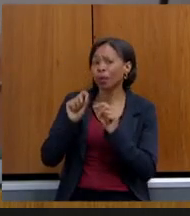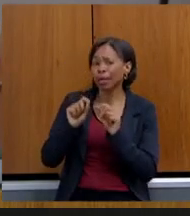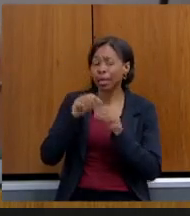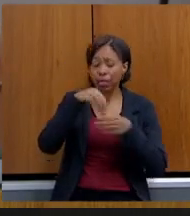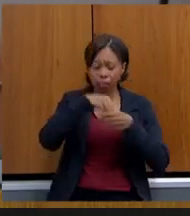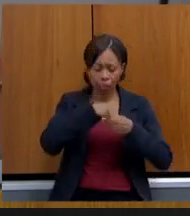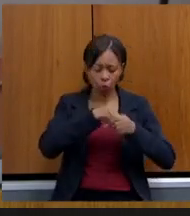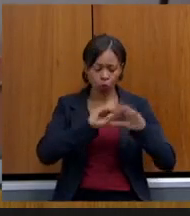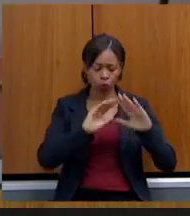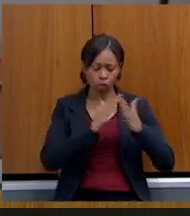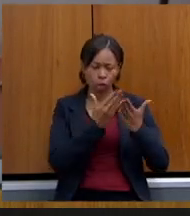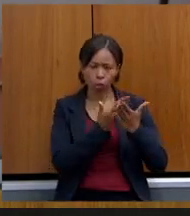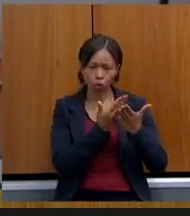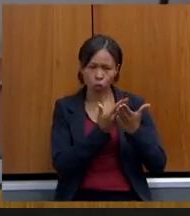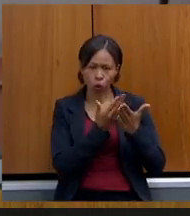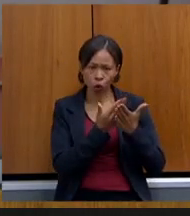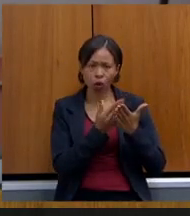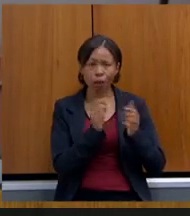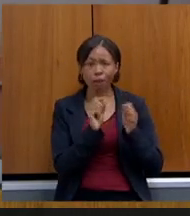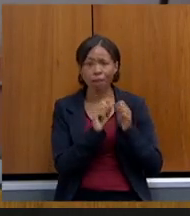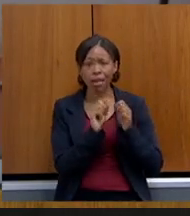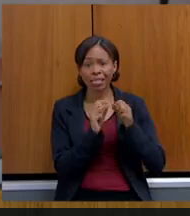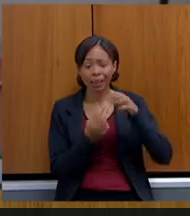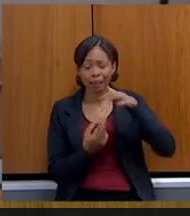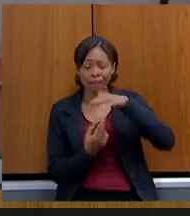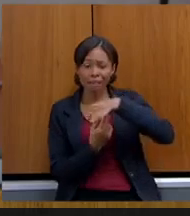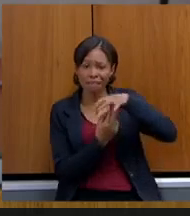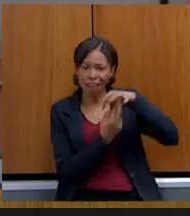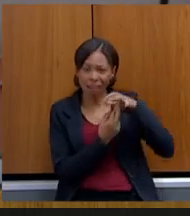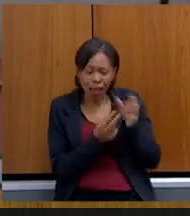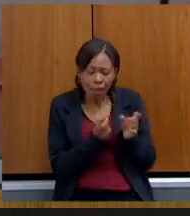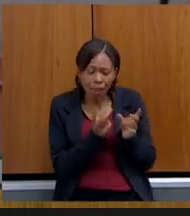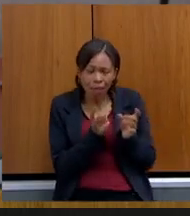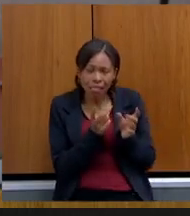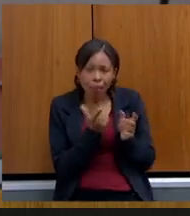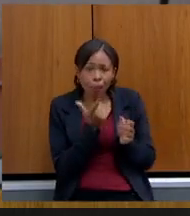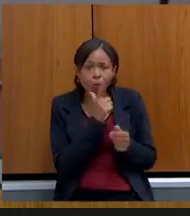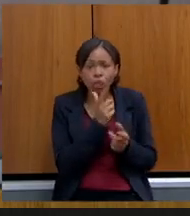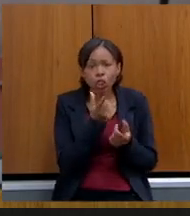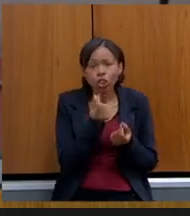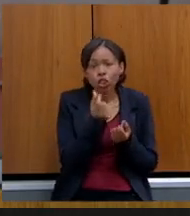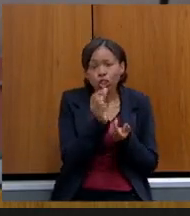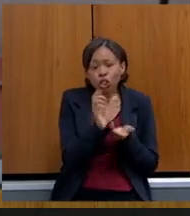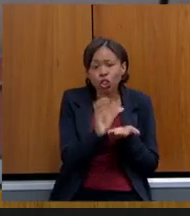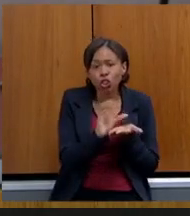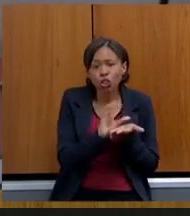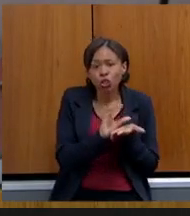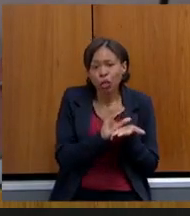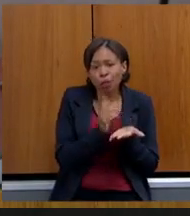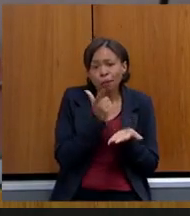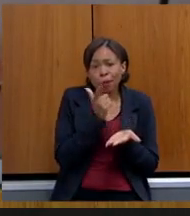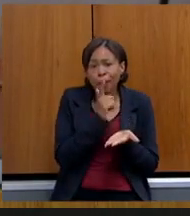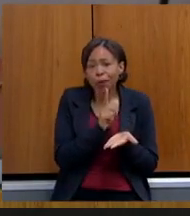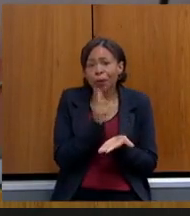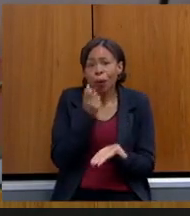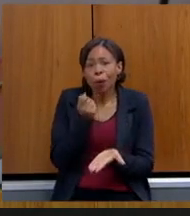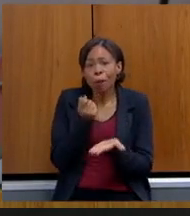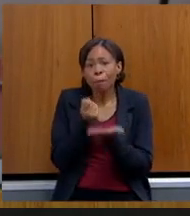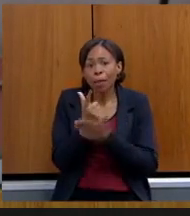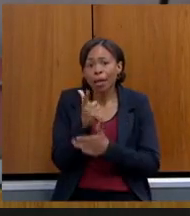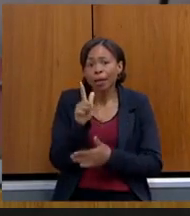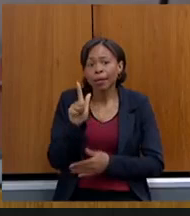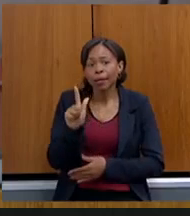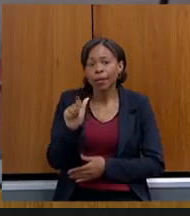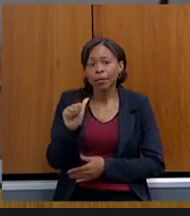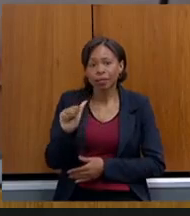em escola para que diretor tivesse condição para comprar gás Deputado e claro que o deve não ia subir e claro que não administração do